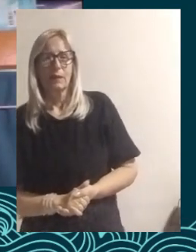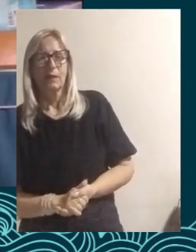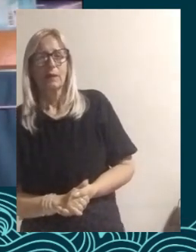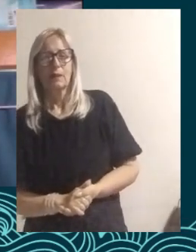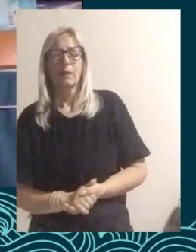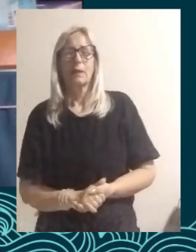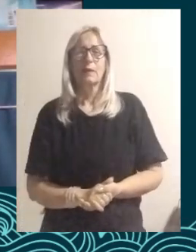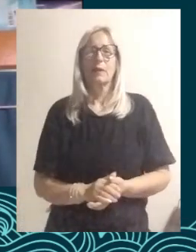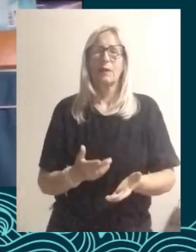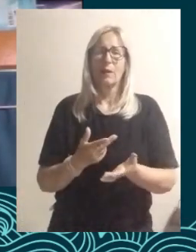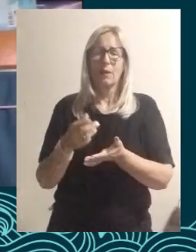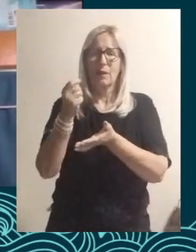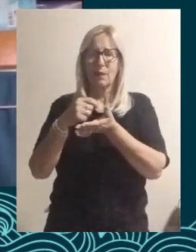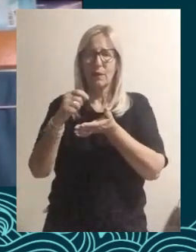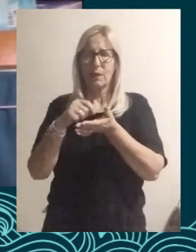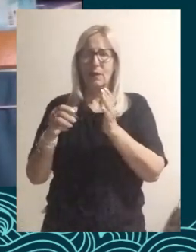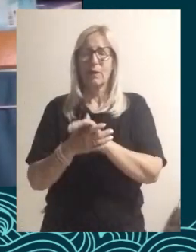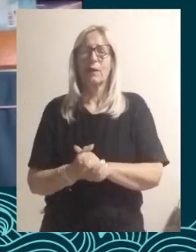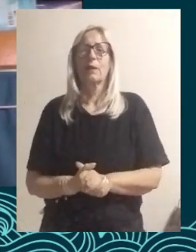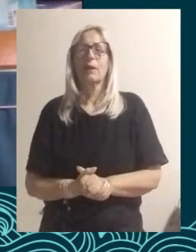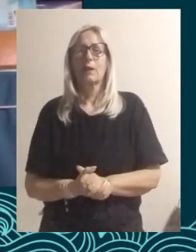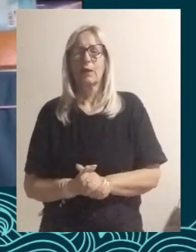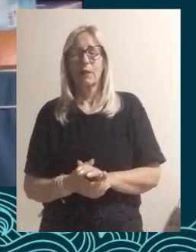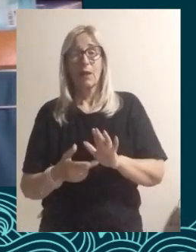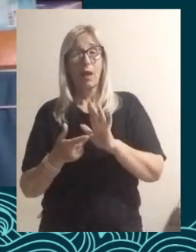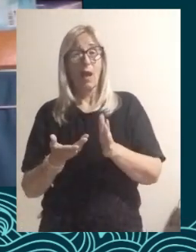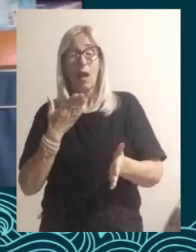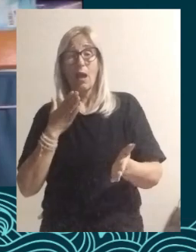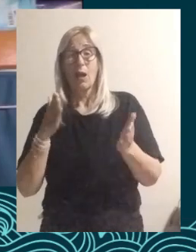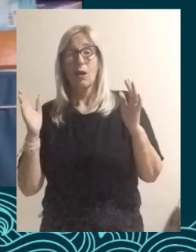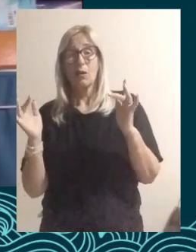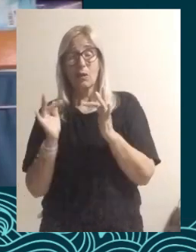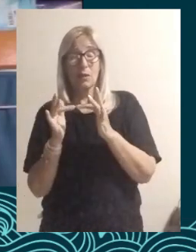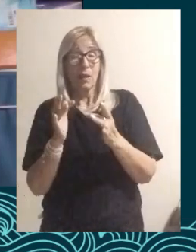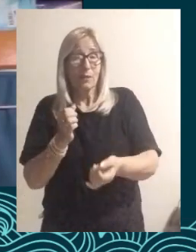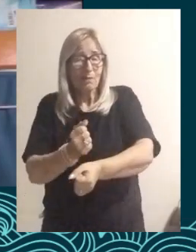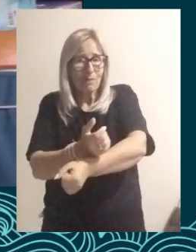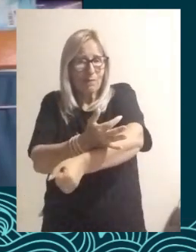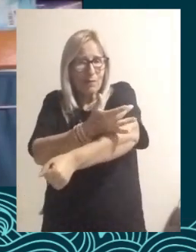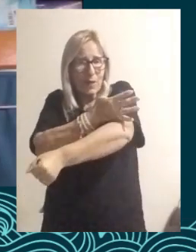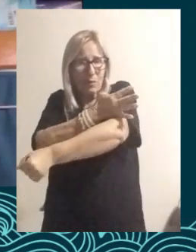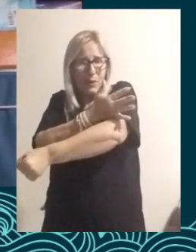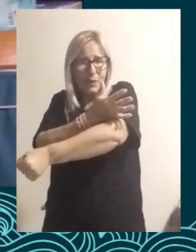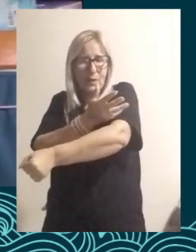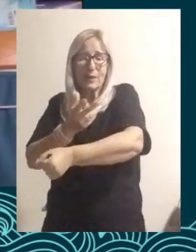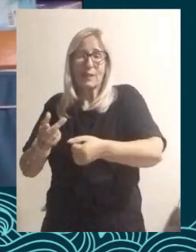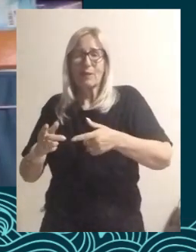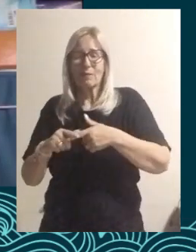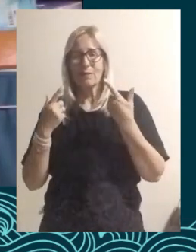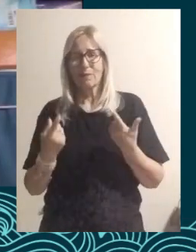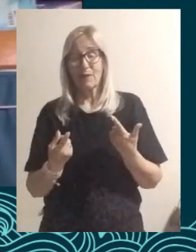decisão certa a tomar. E aí, quando eu começo a escrever, eu falo, sim. Ou às vezes eu não quero entrar em contato com alguma